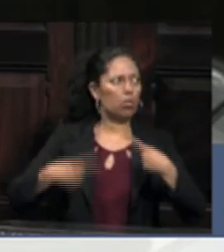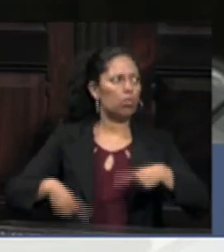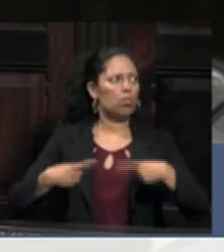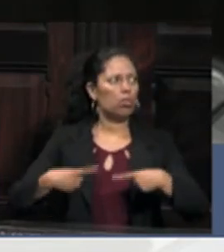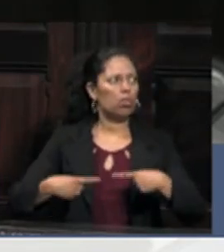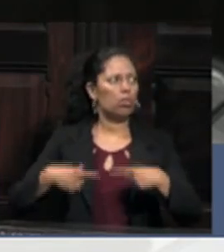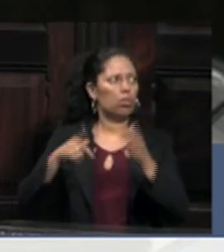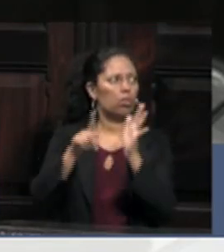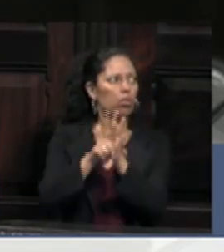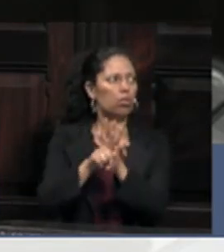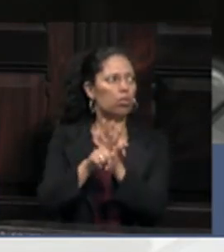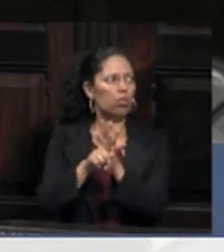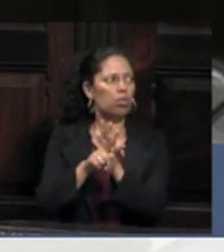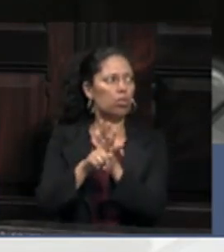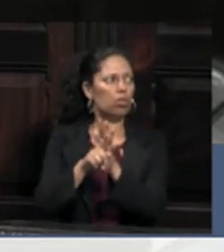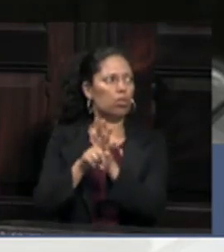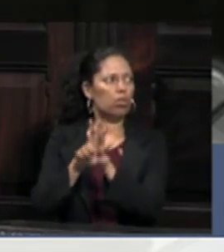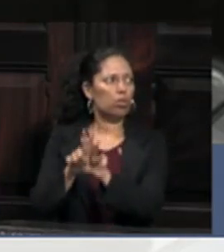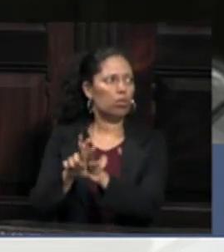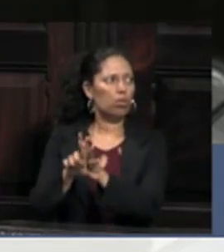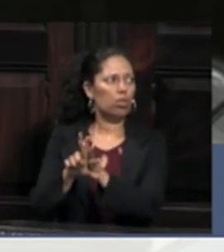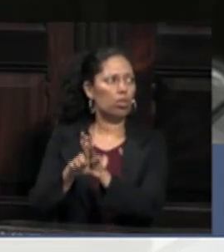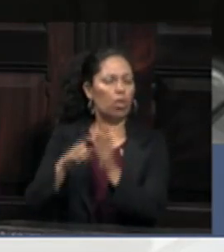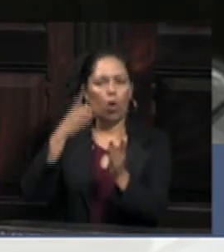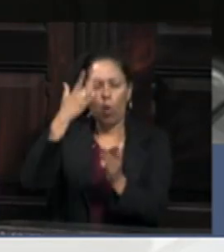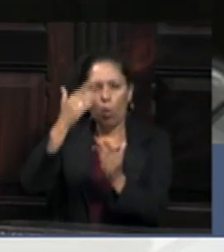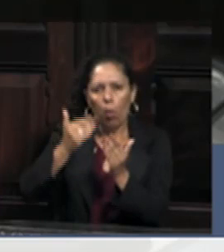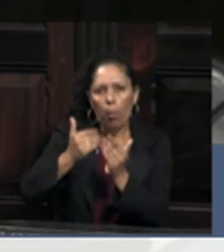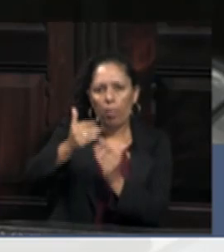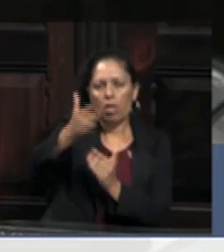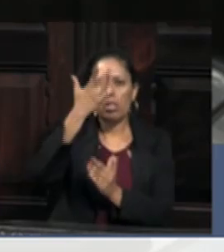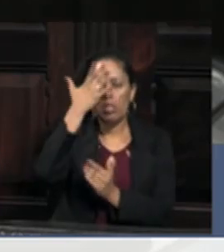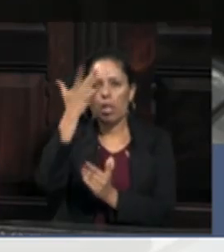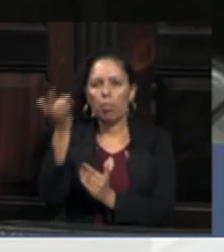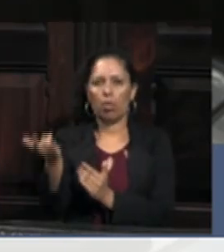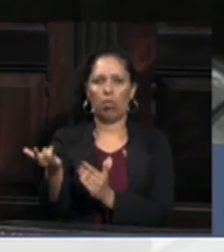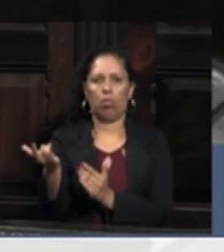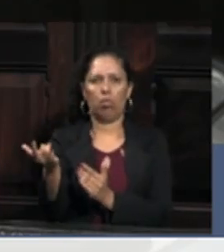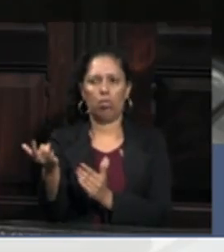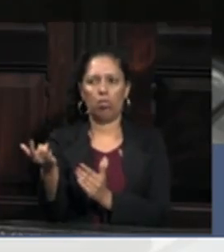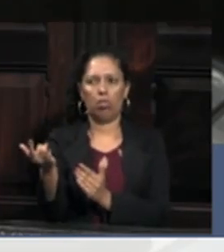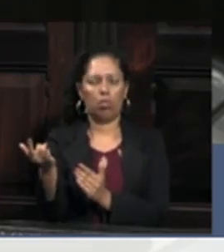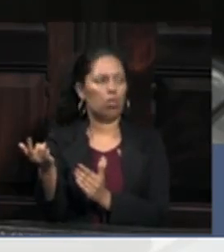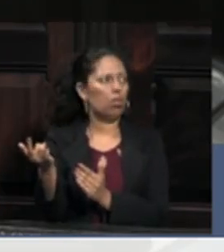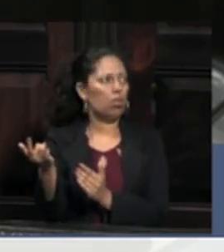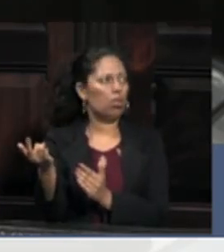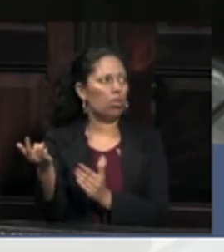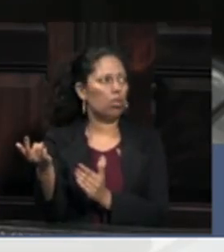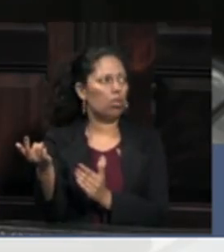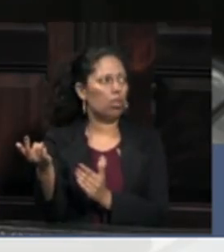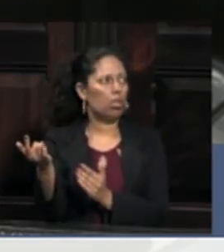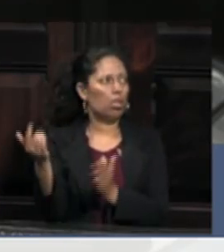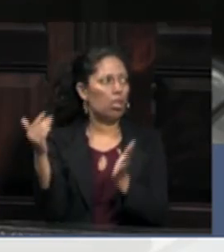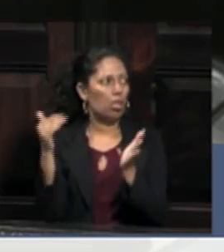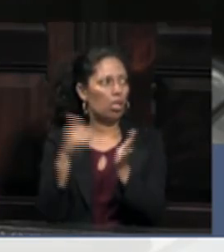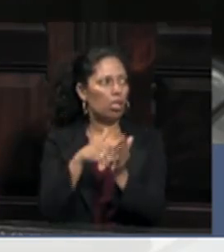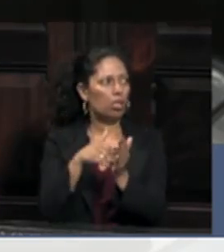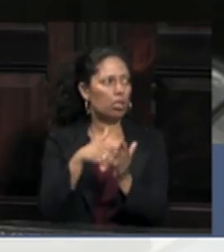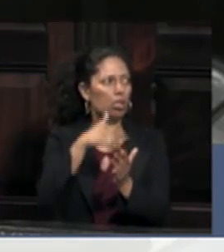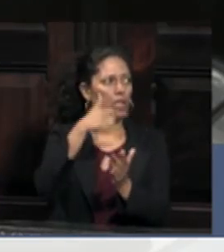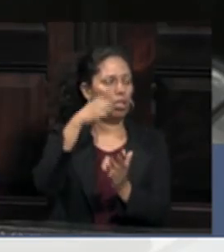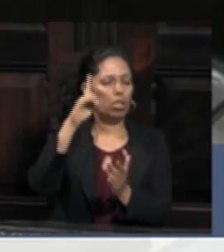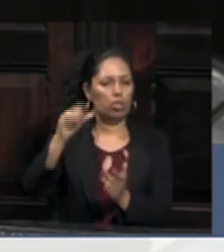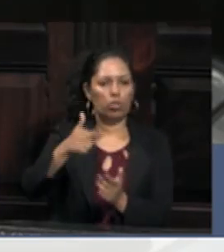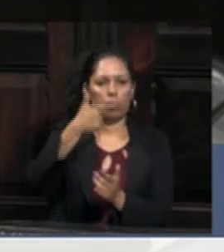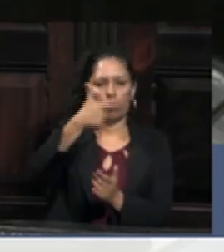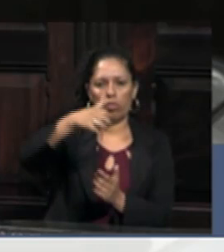O projeto, a partir do dia de amanhã... ficará até o dia 29 para recebimento de